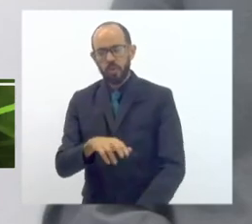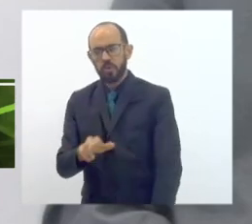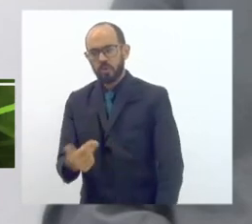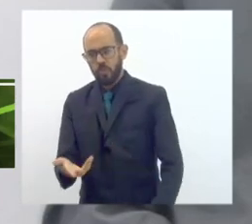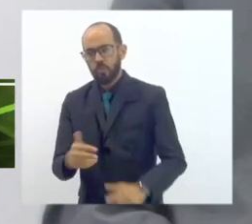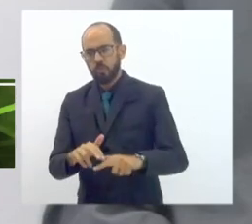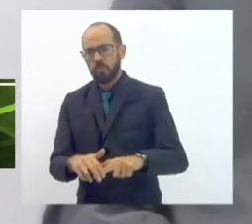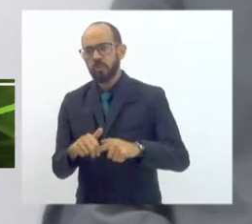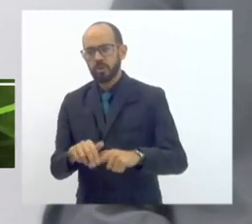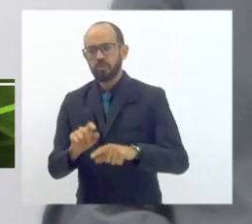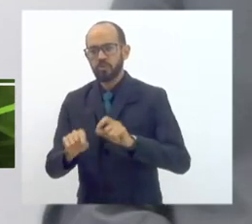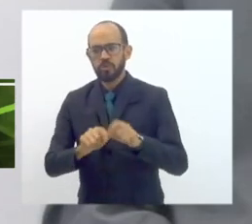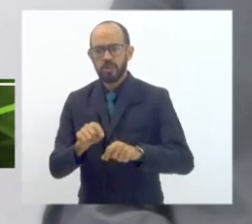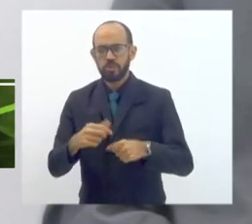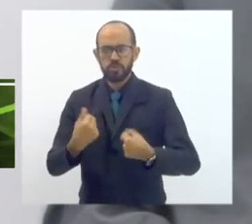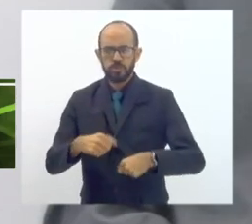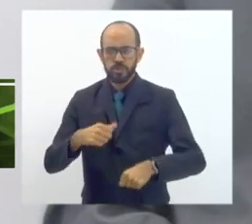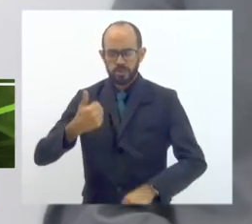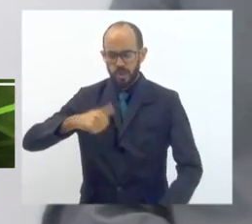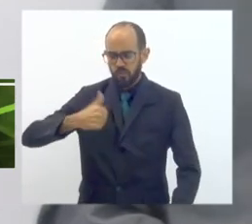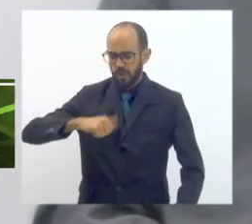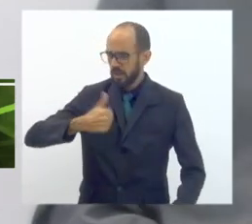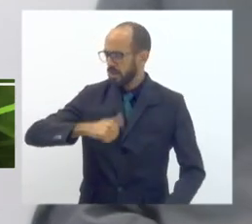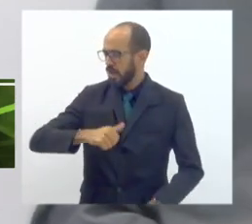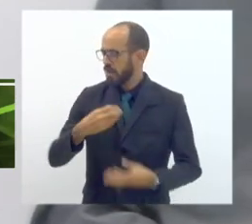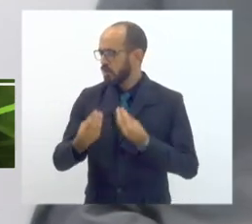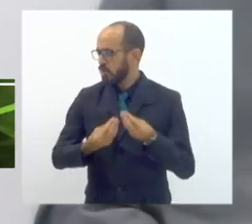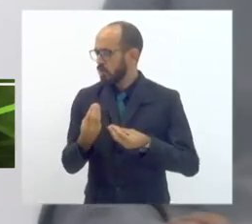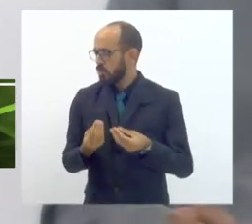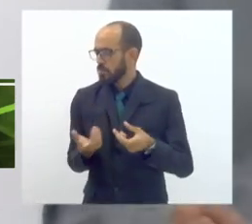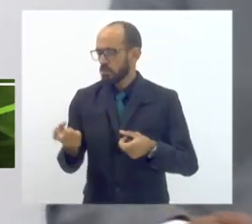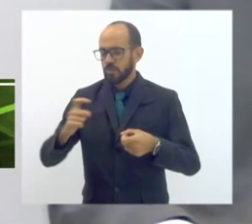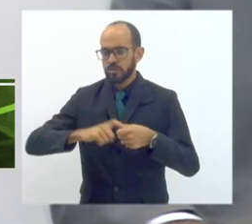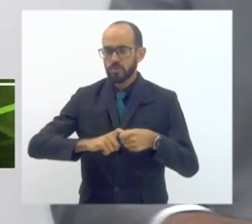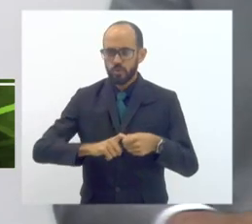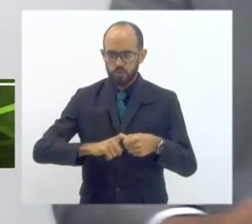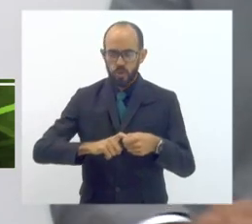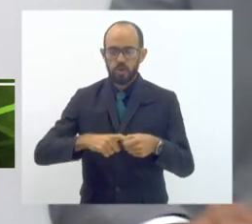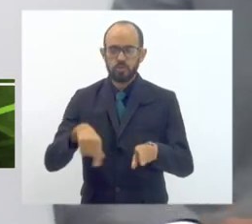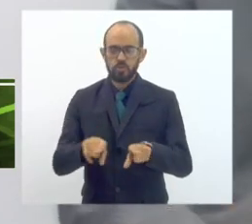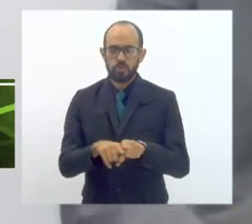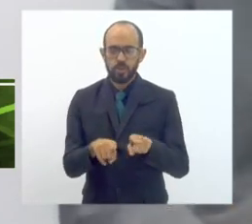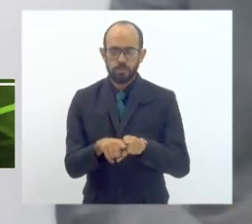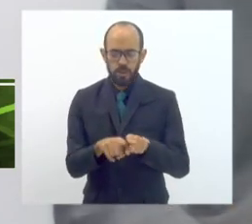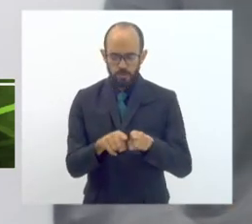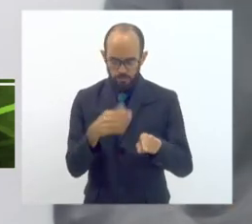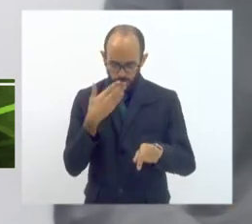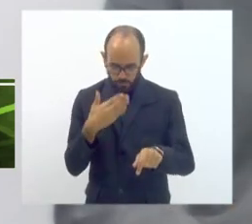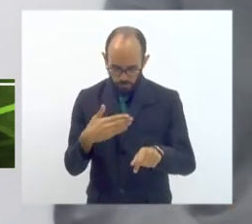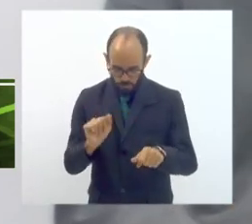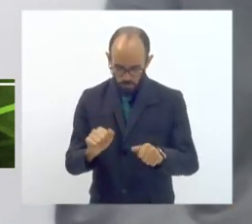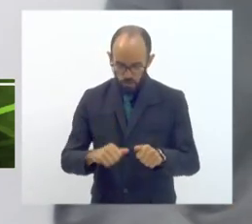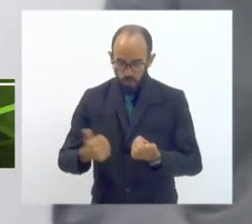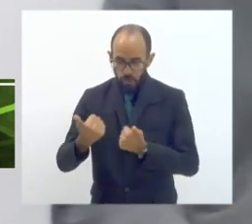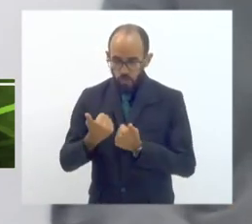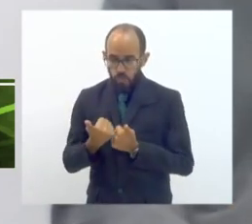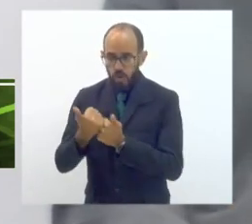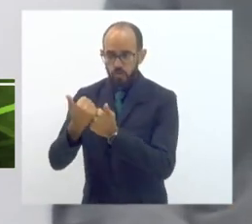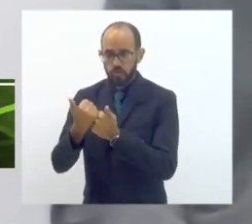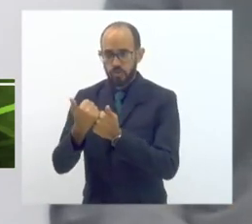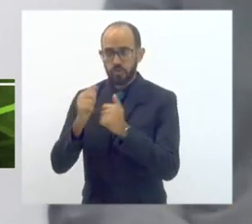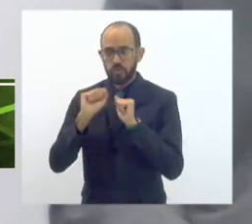que analisar muito bem como estão esses consórcios e pedir, deputado, também o auxílio dessa